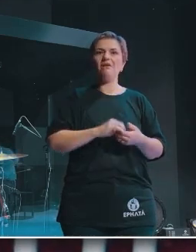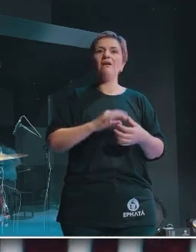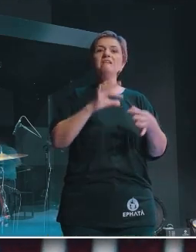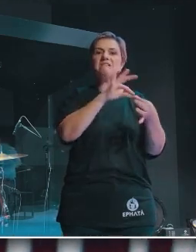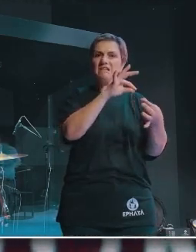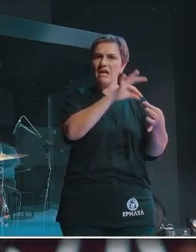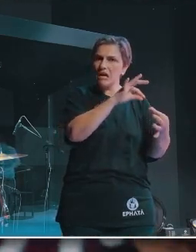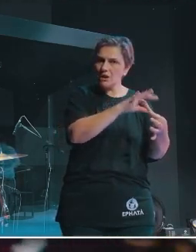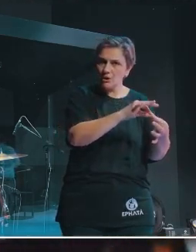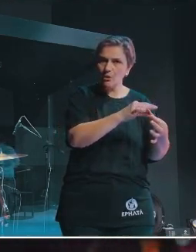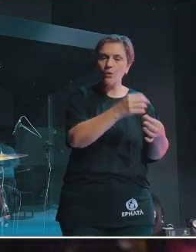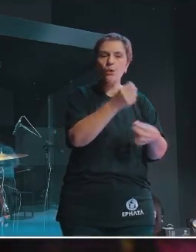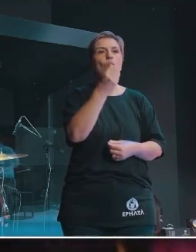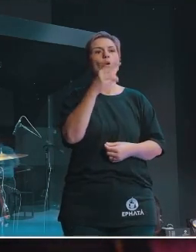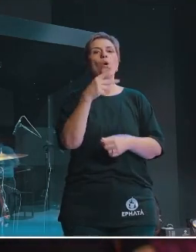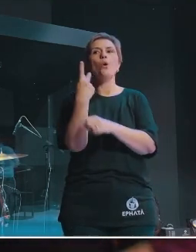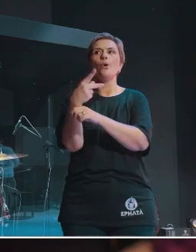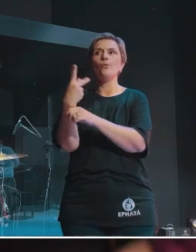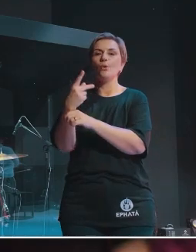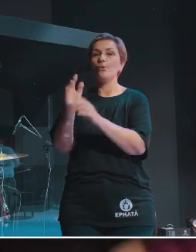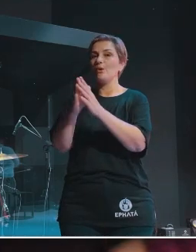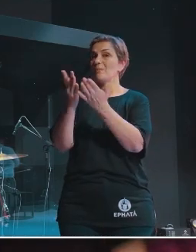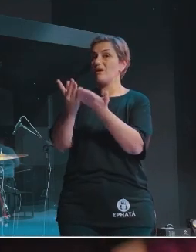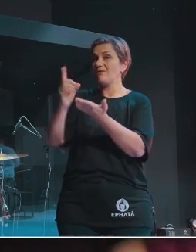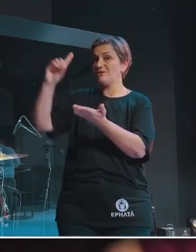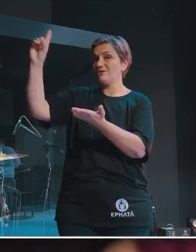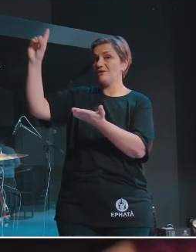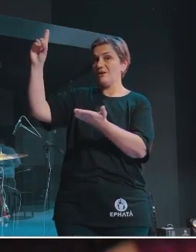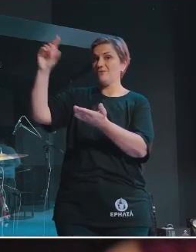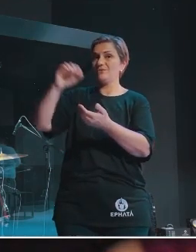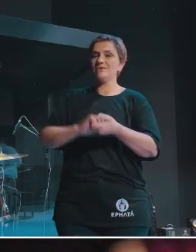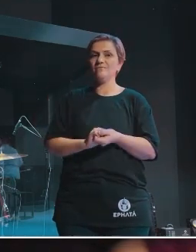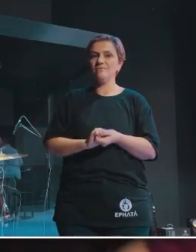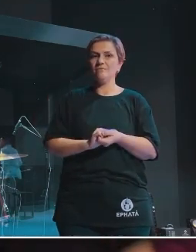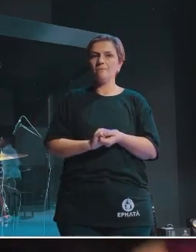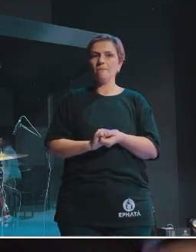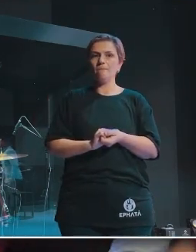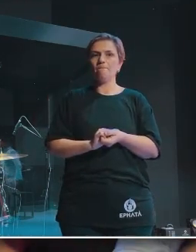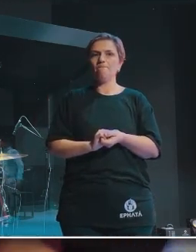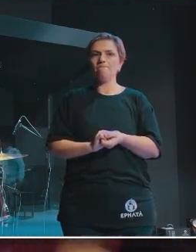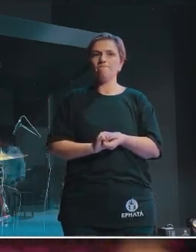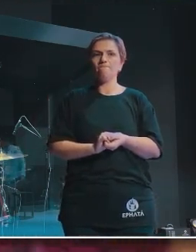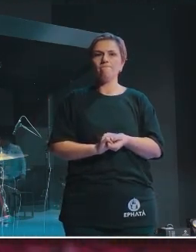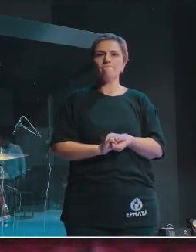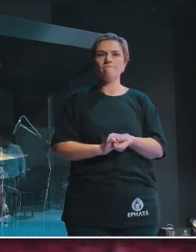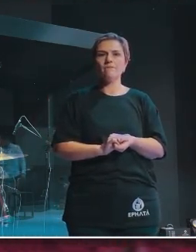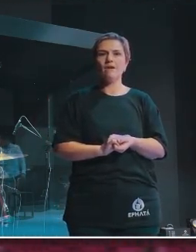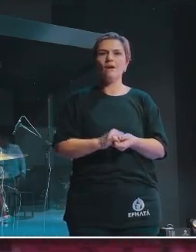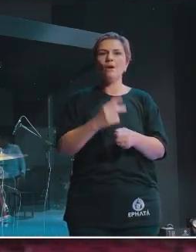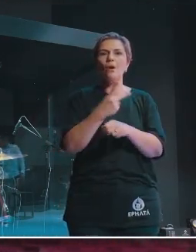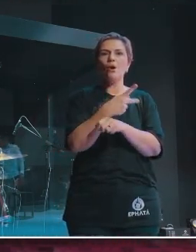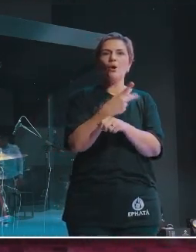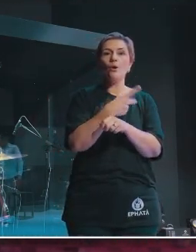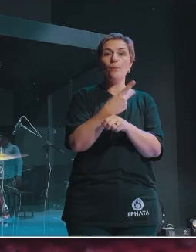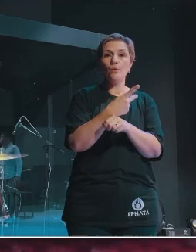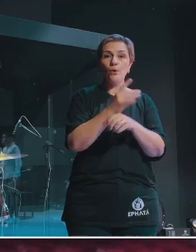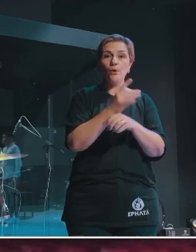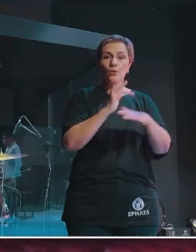Quando a guerra chega, você procura as redes sociais ou você procura o secreto?